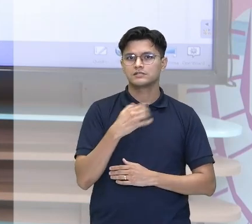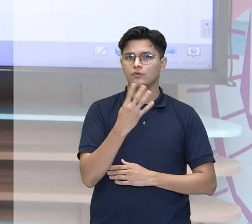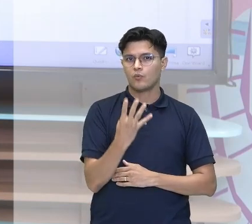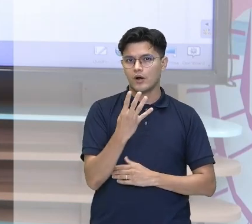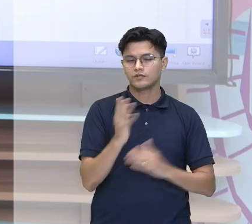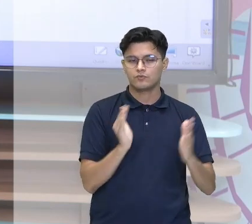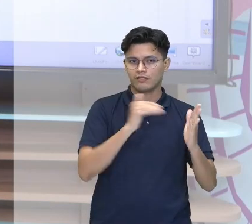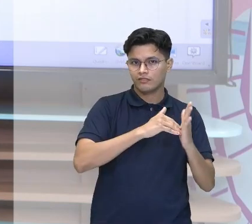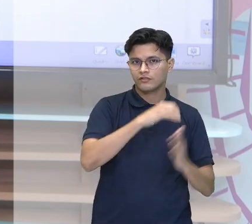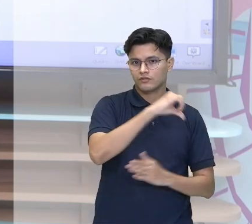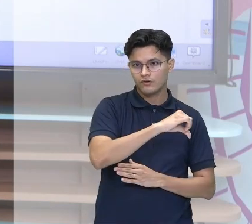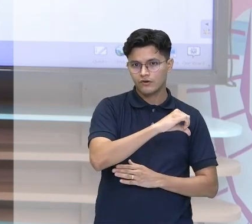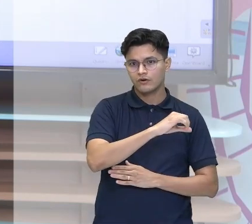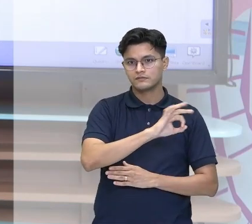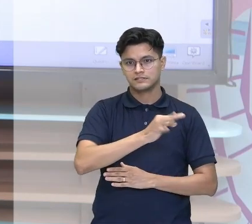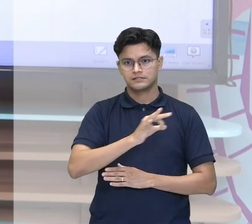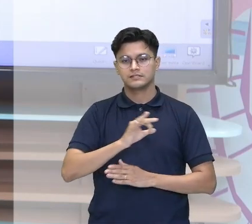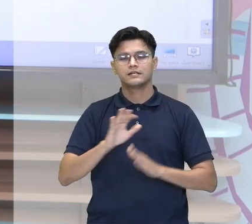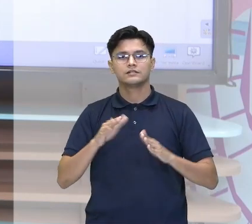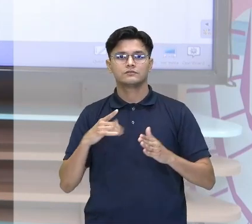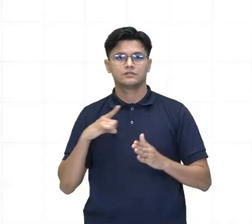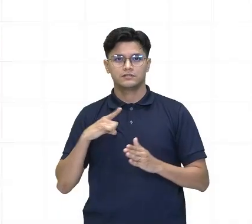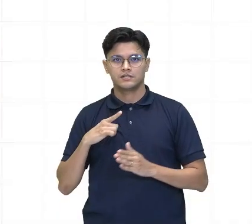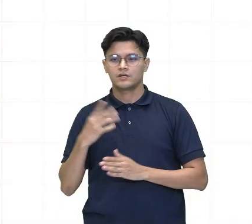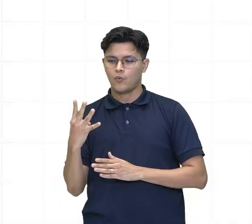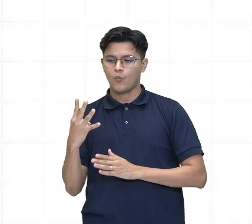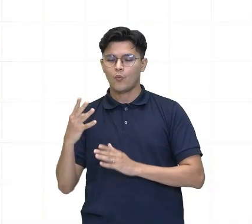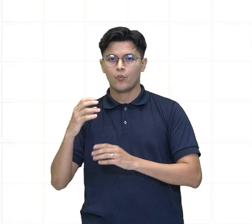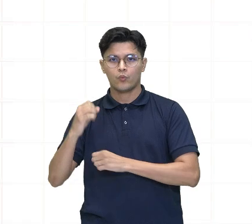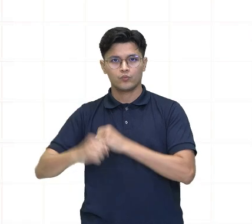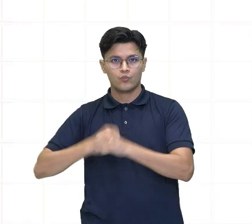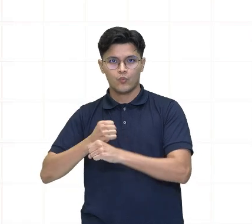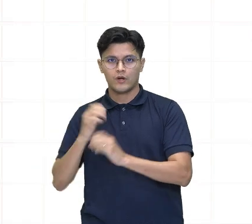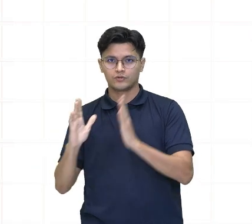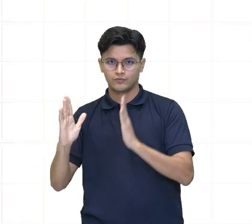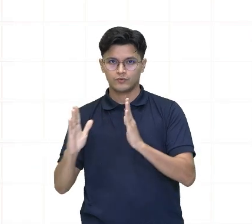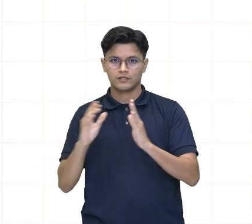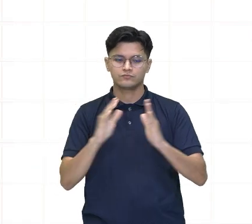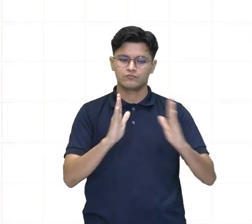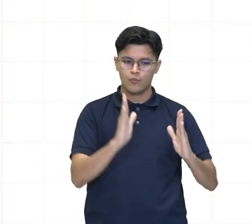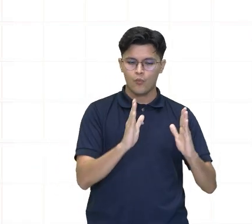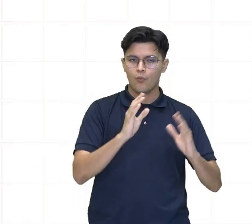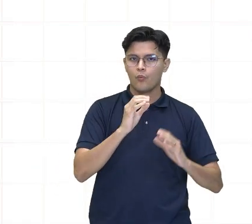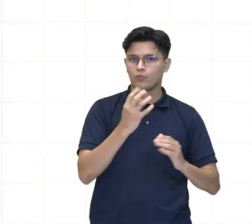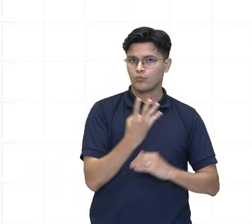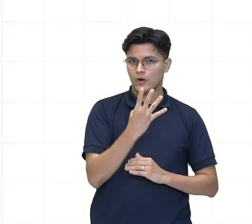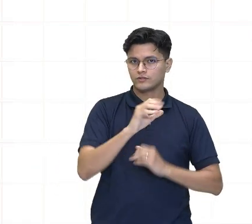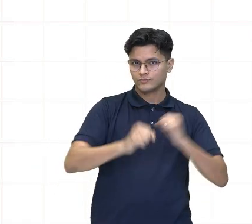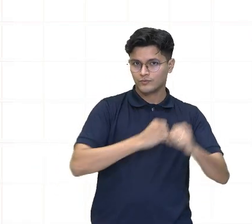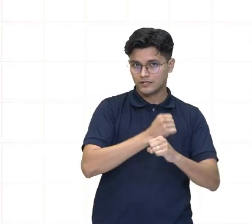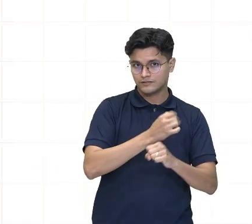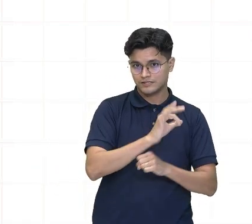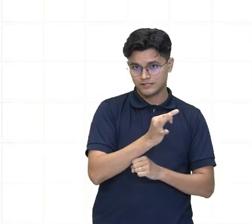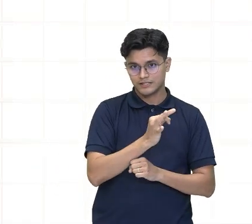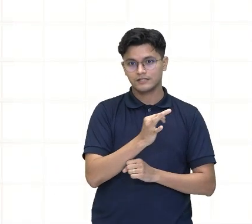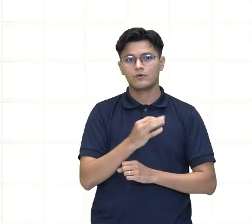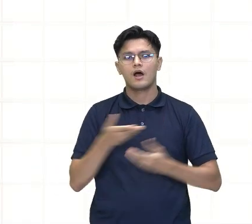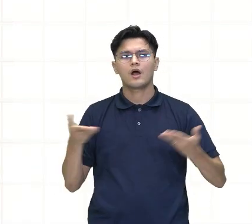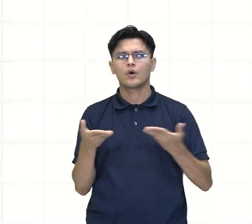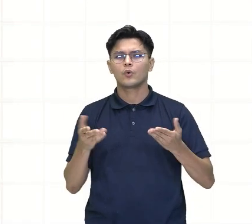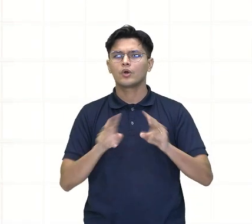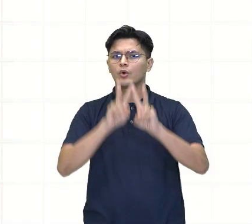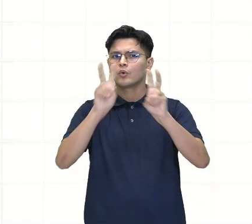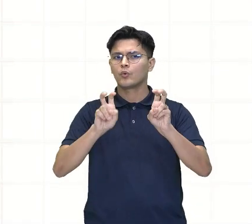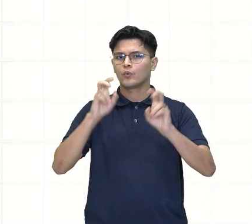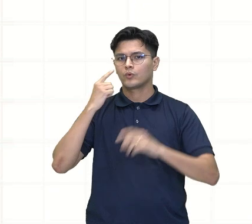sobre a população economicamente ativa, né? Que é aí representado pela sigla PEA, tá bom?